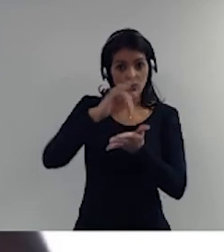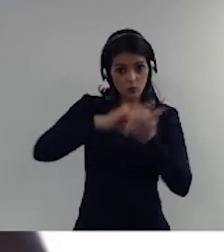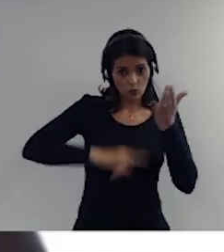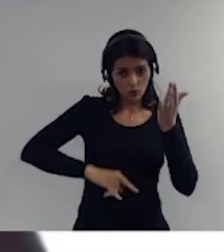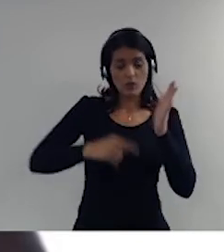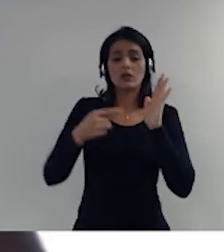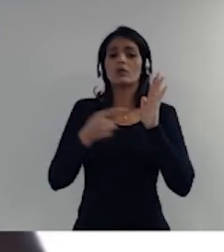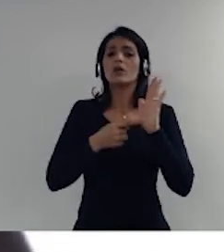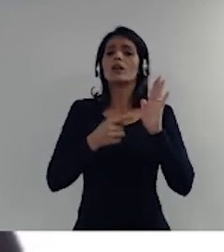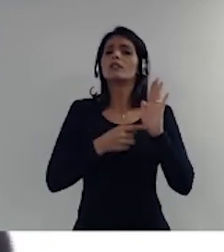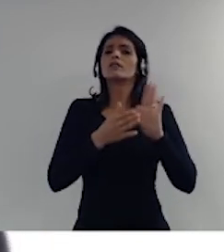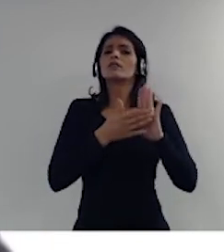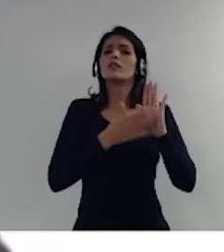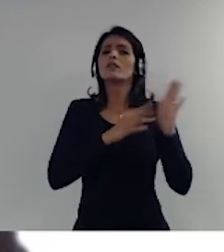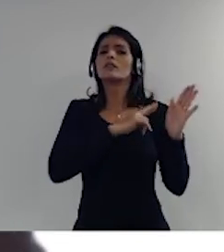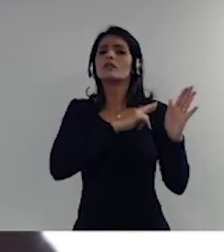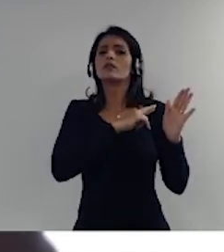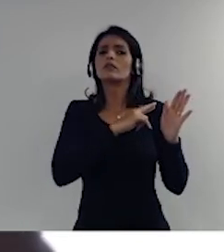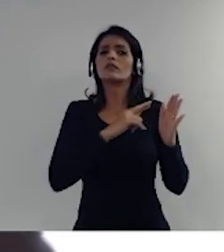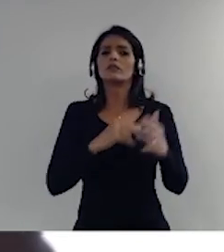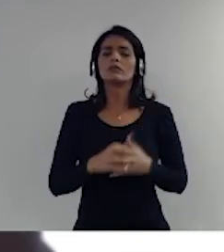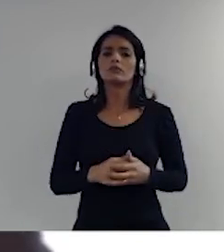de